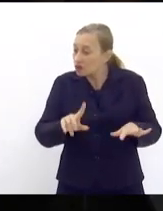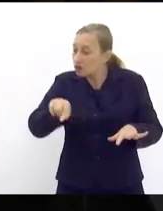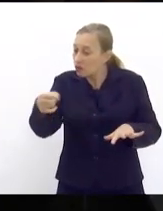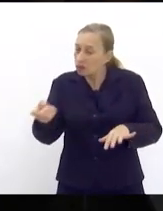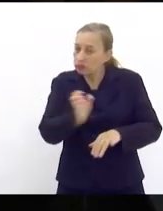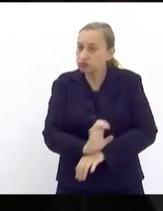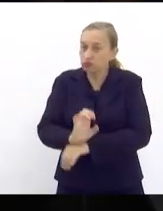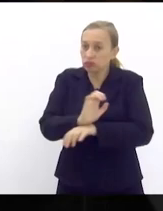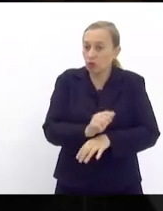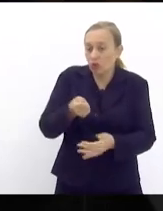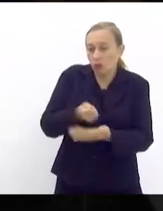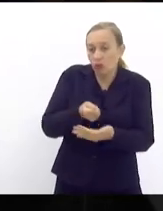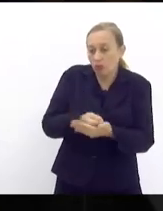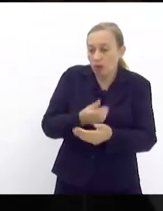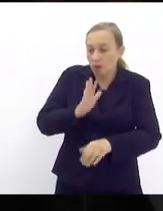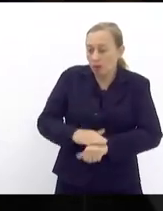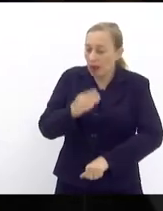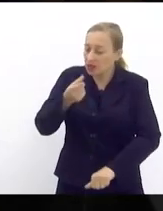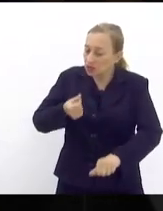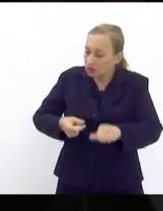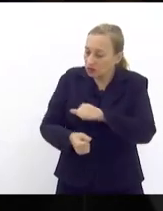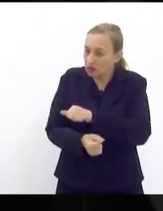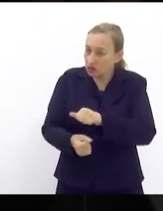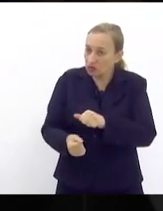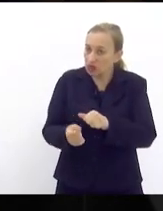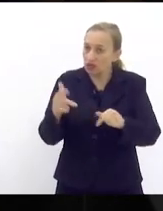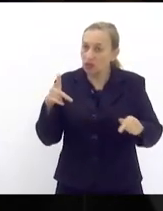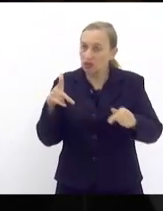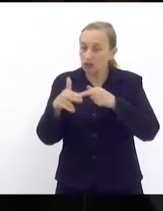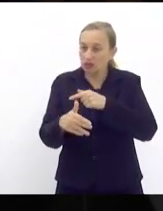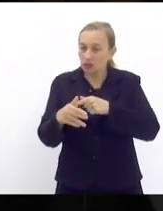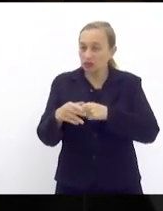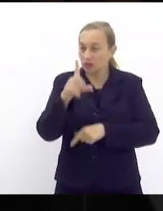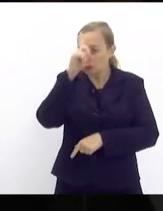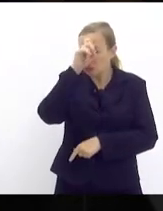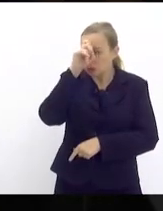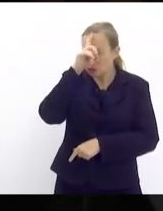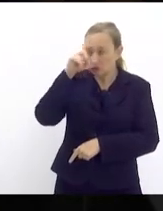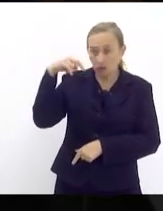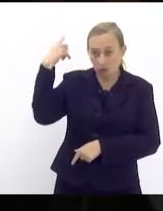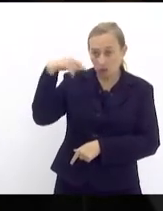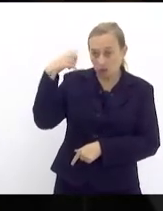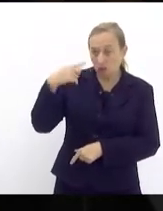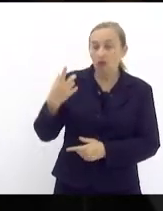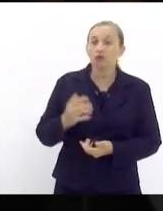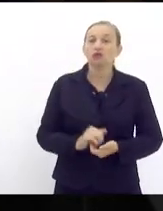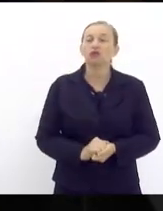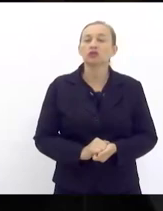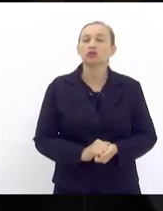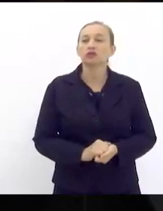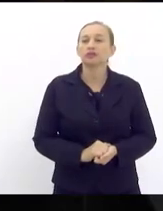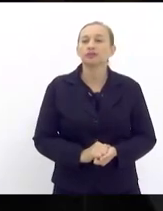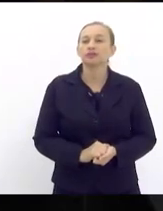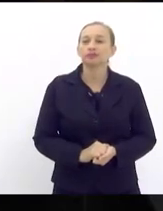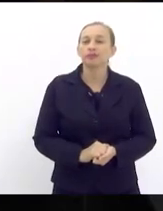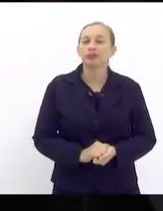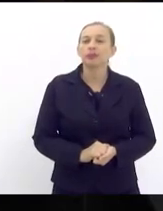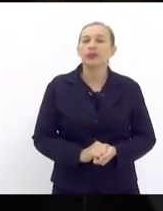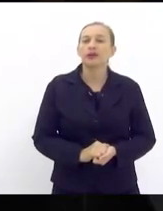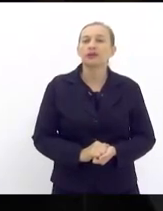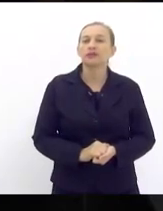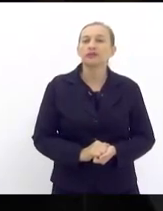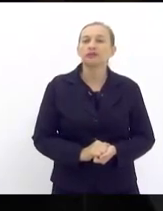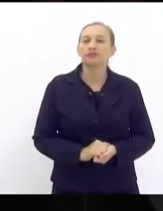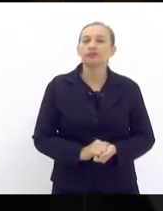que tenha mais investimento que se interrompa o círculo de desfinanciamento que se revogue as medidas que